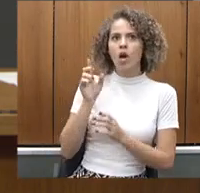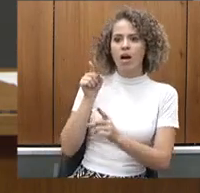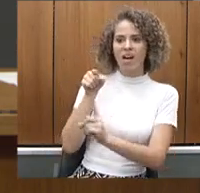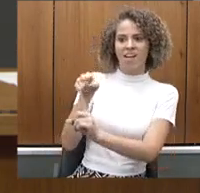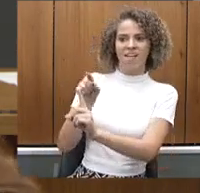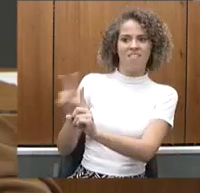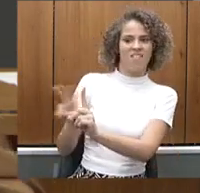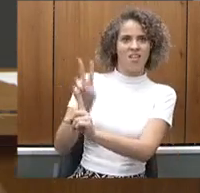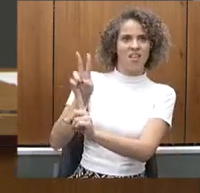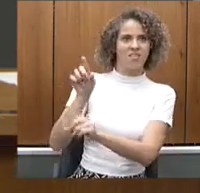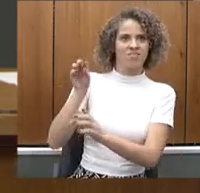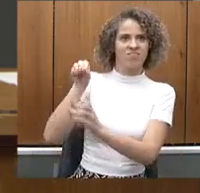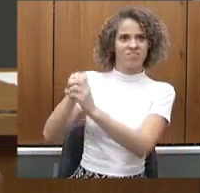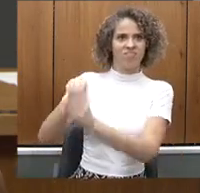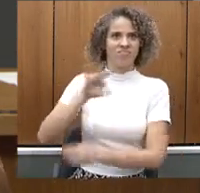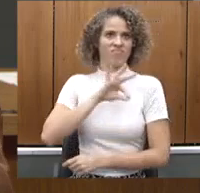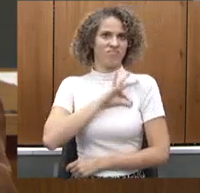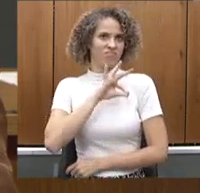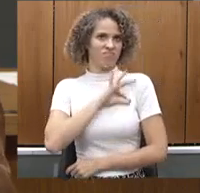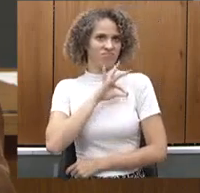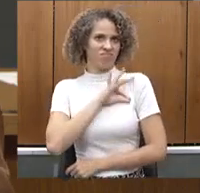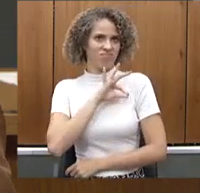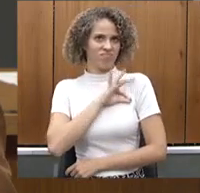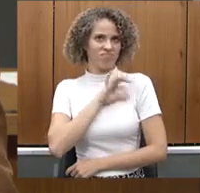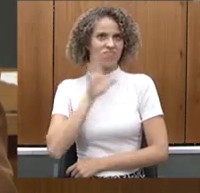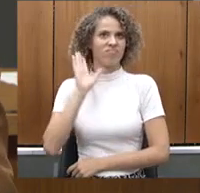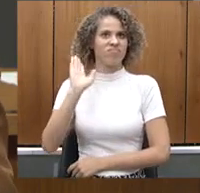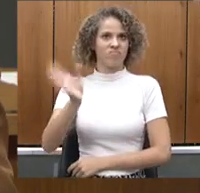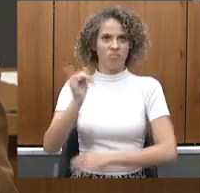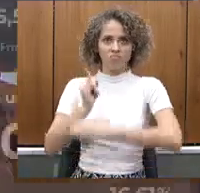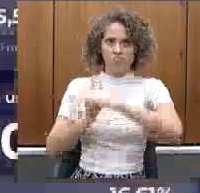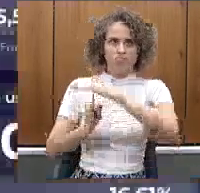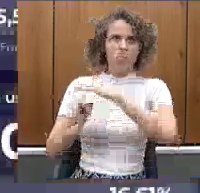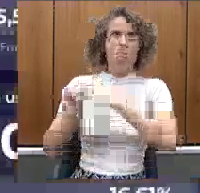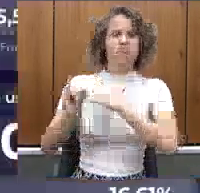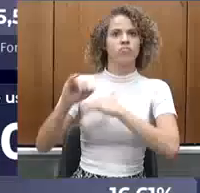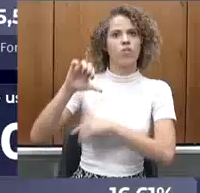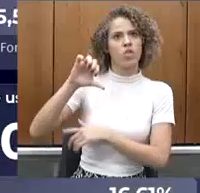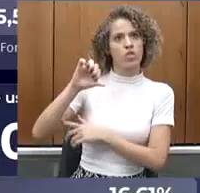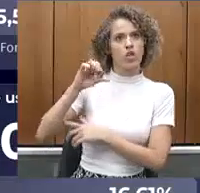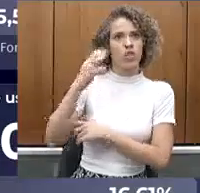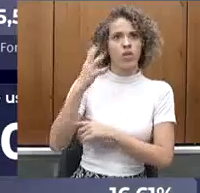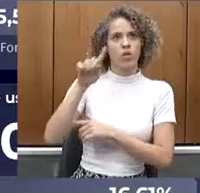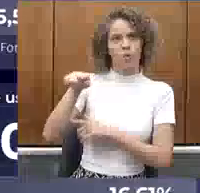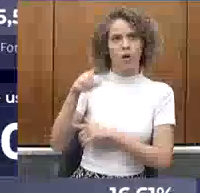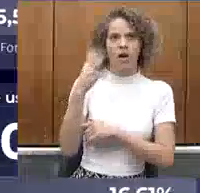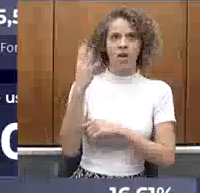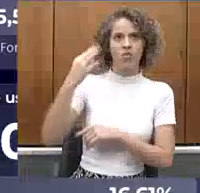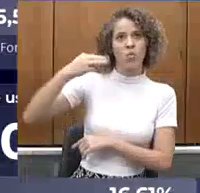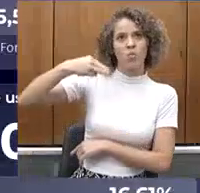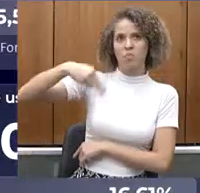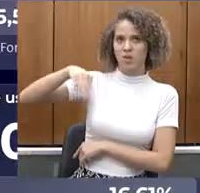policial Então precisamos ter ideia nessa parte então nós investimos nesse período 94.4 milhões